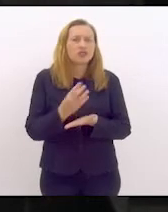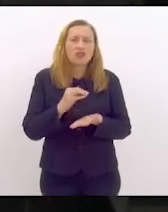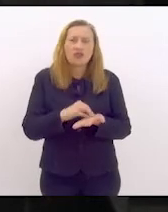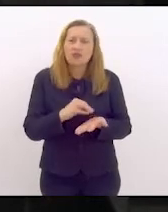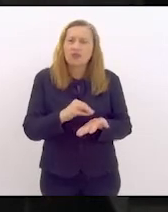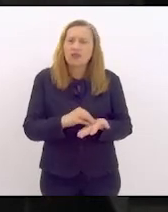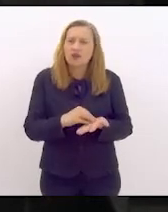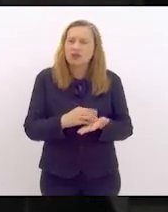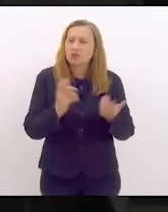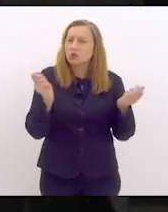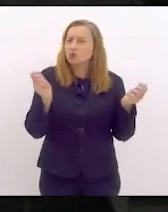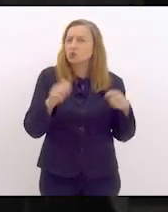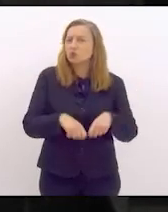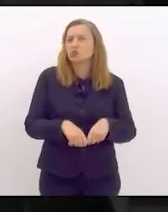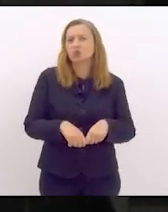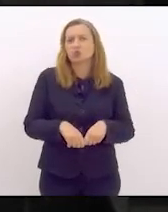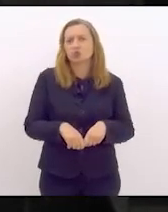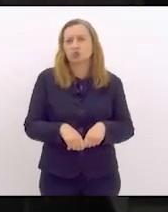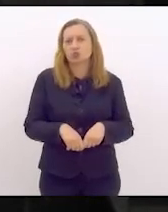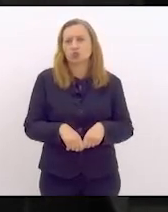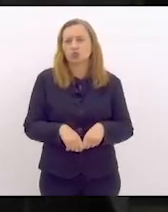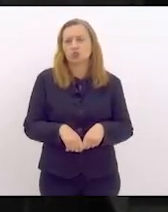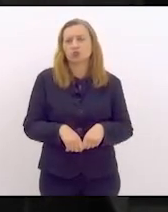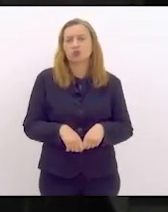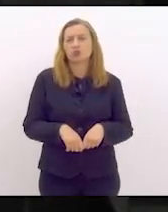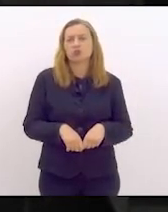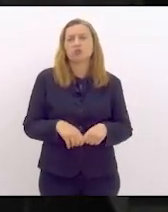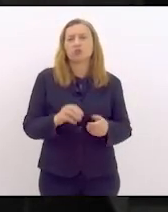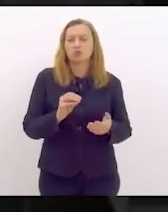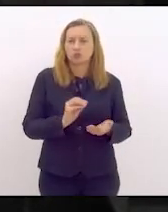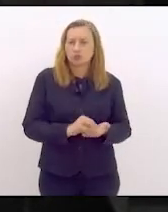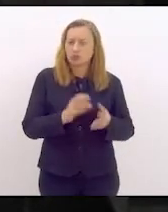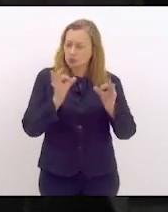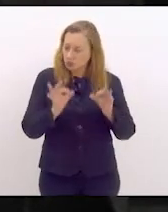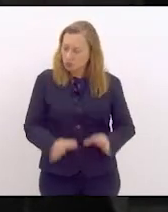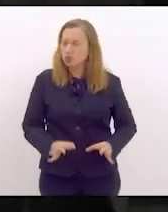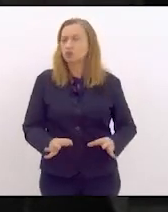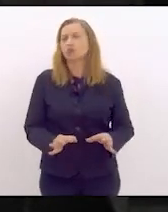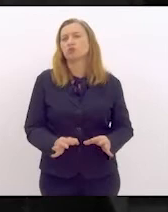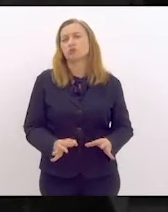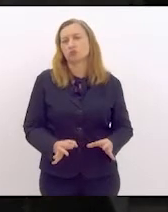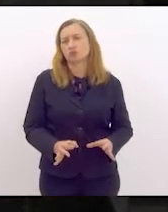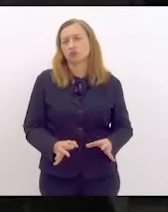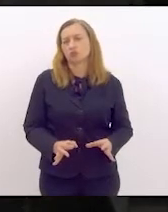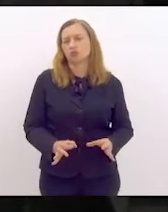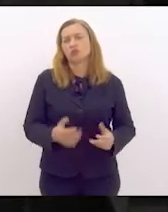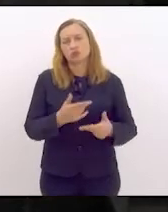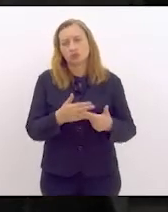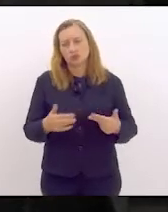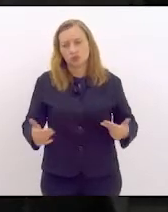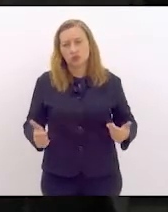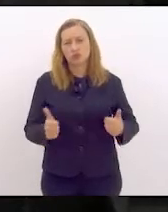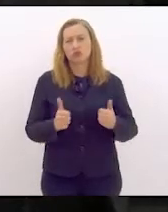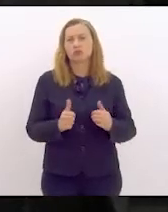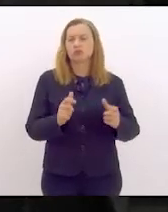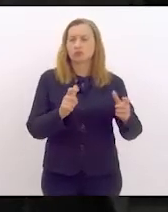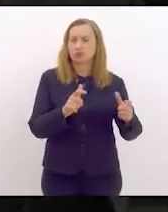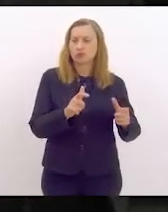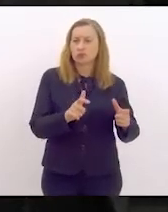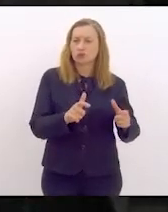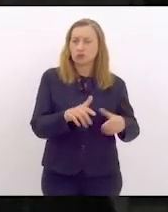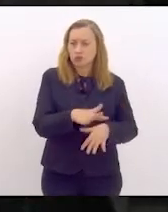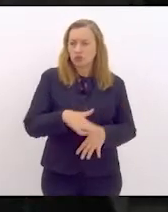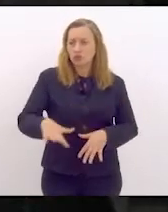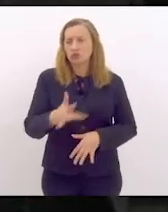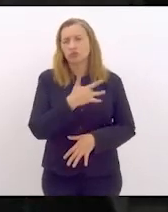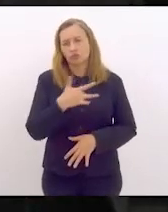de competência e a desonestidade que existe em muitos segmentos da